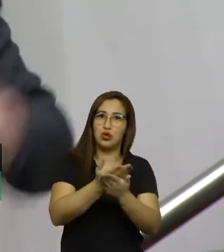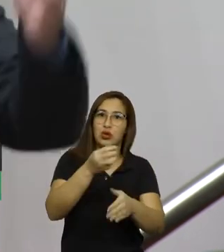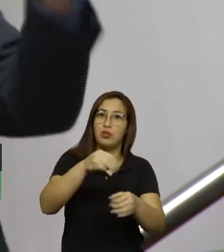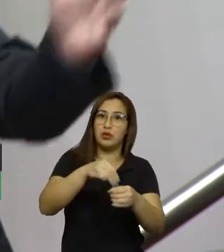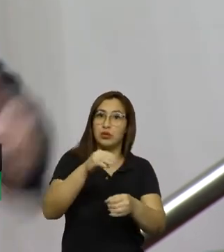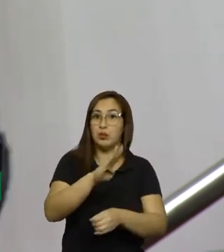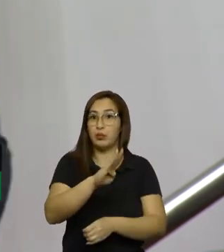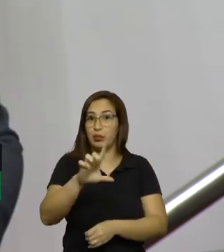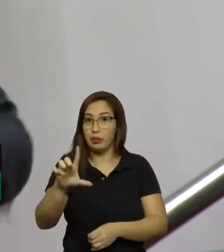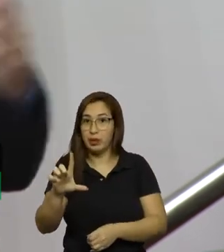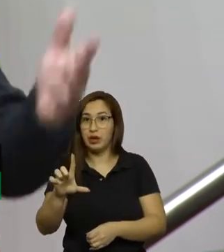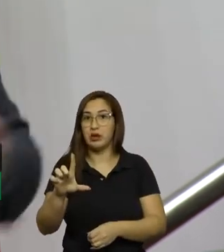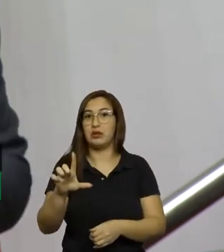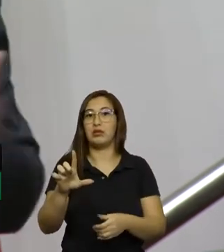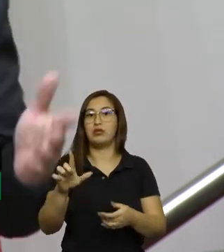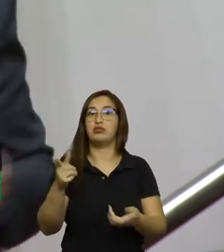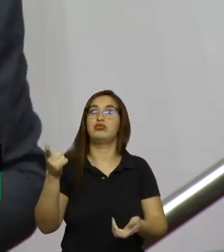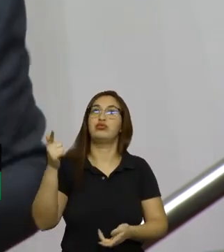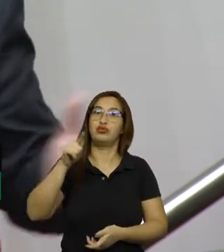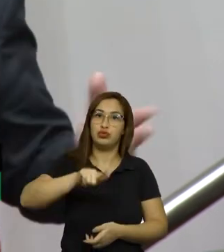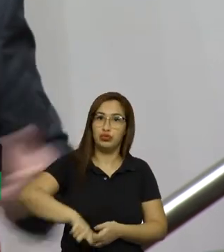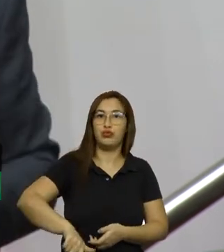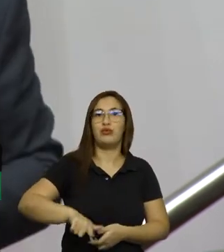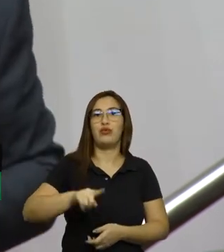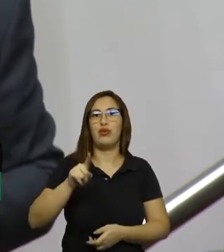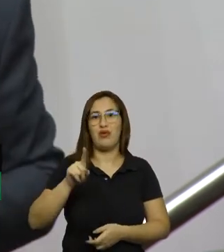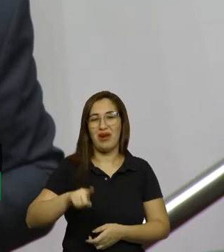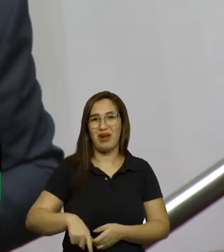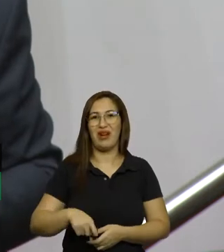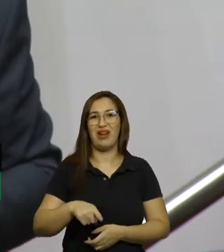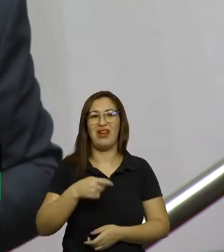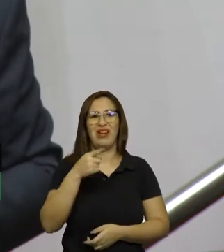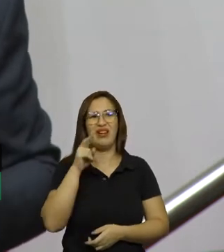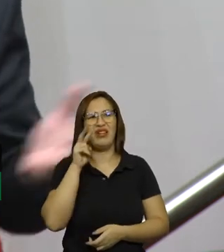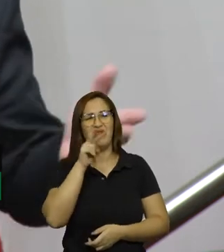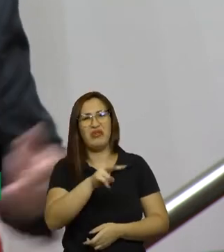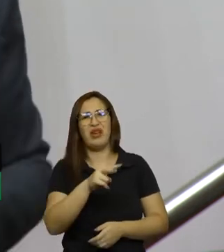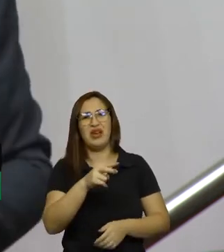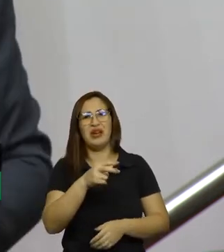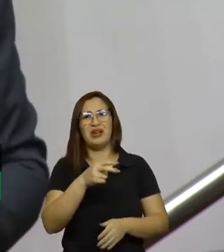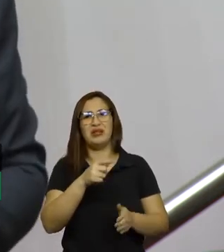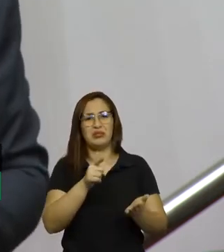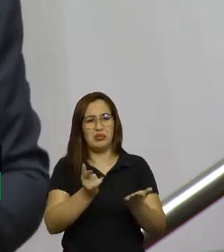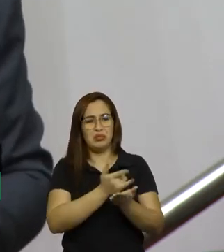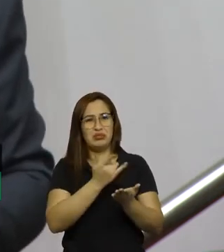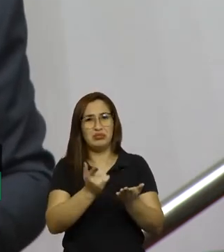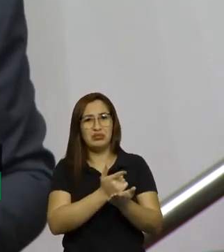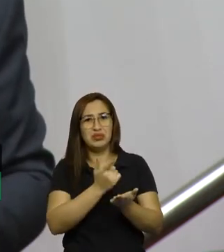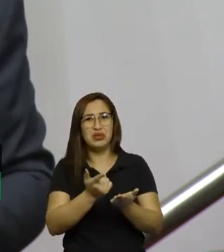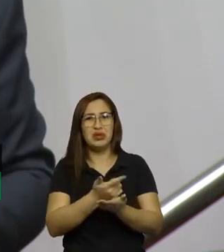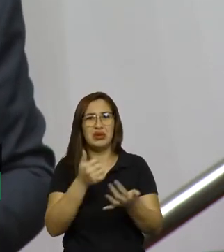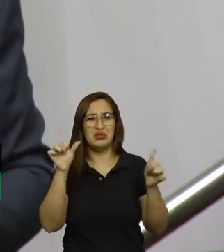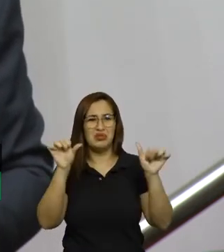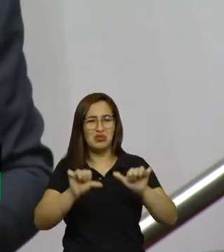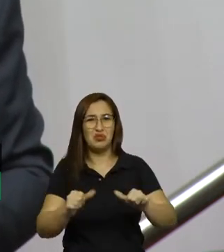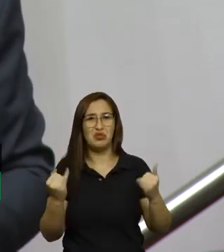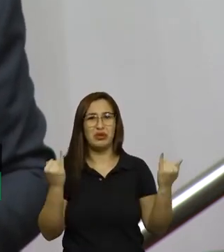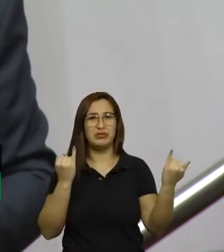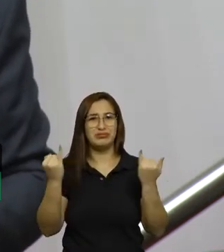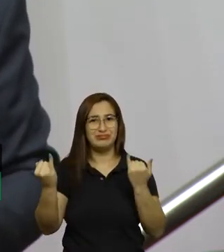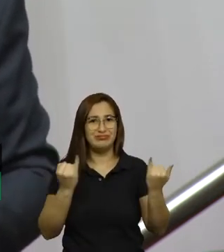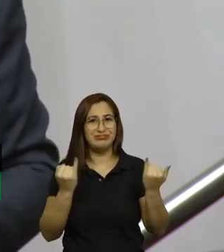Blumenau, Carlos Teste, volta a ser manchete negativa na imprensa e, principalmente, agora com esse fato, com esse acidente que lá ocorreu.